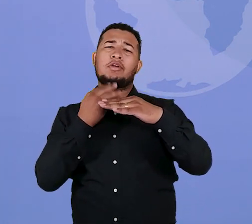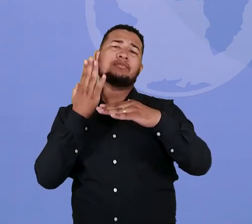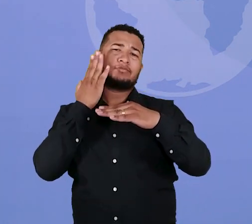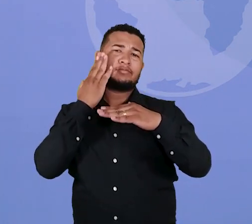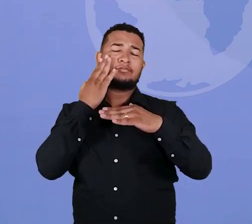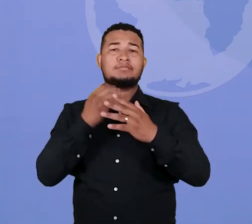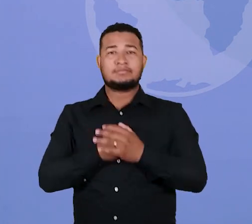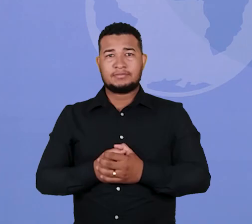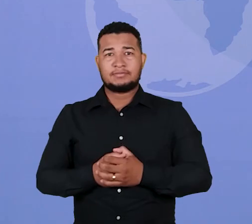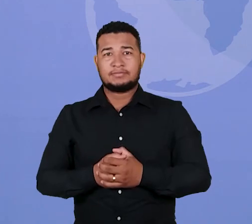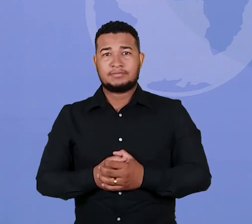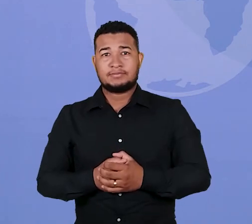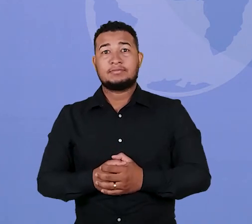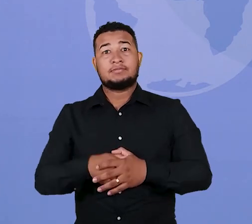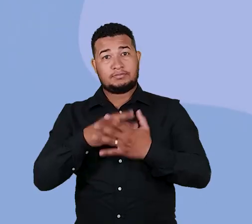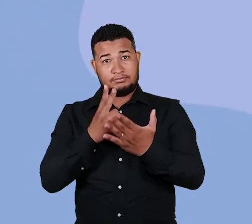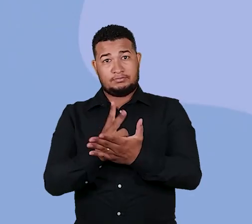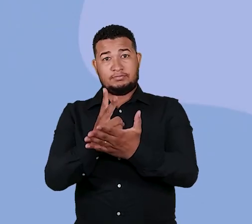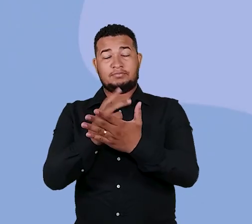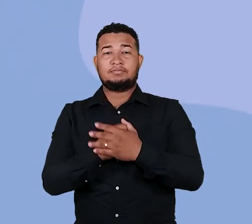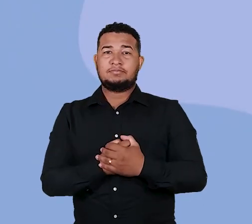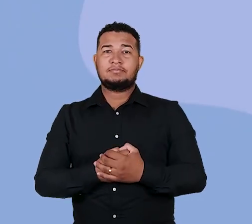Não pode. Então, vamos lá, continuando.